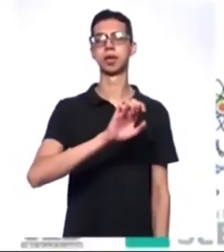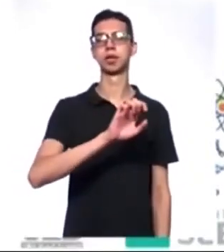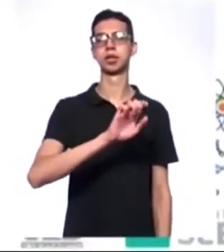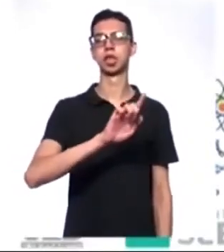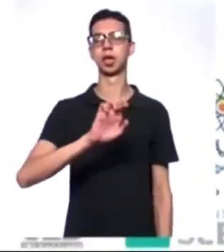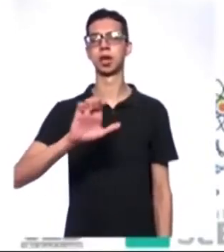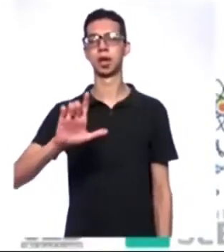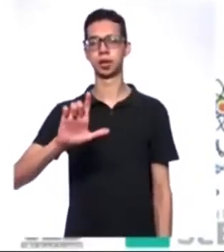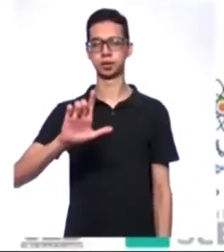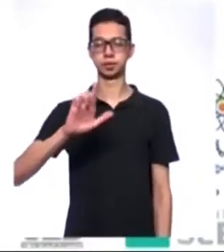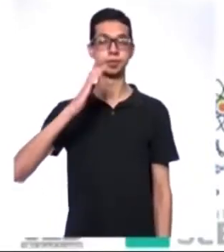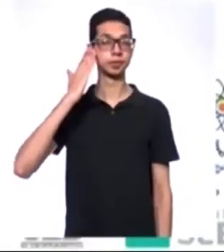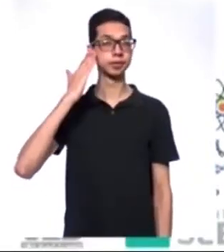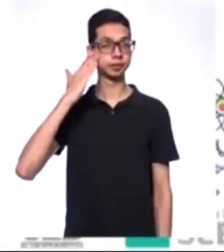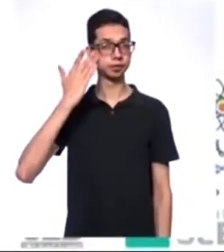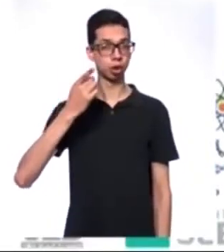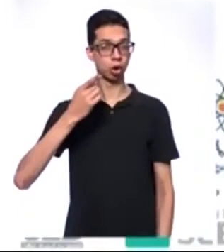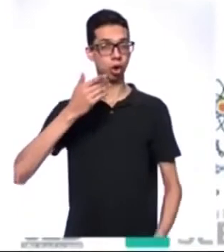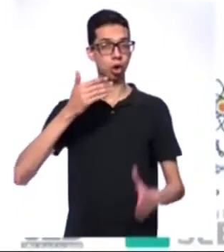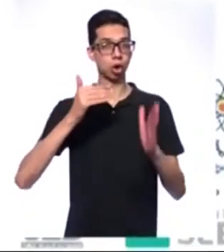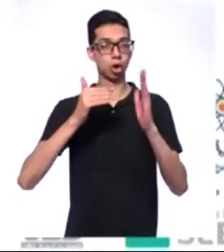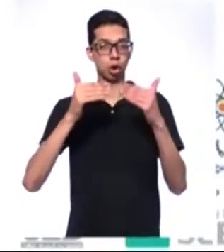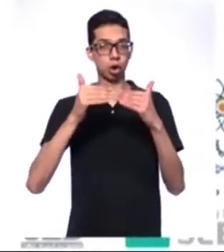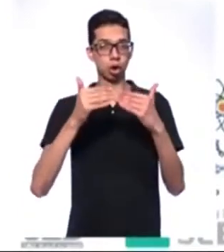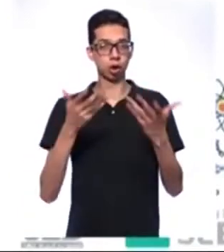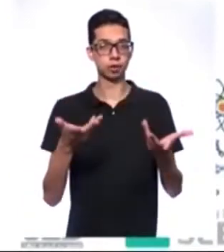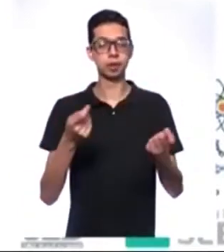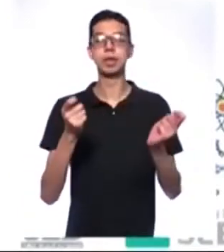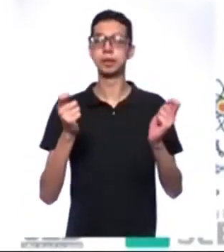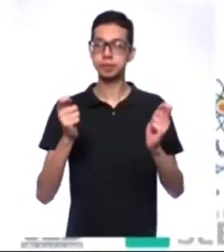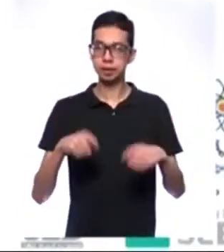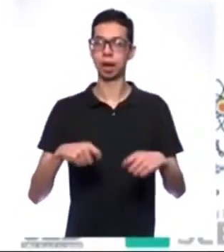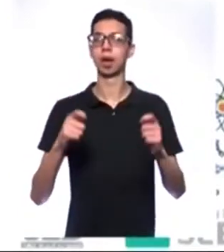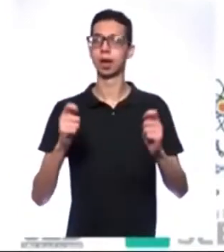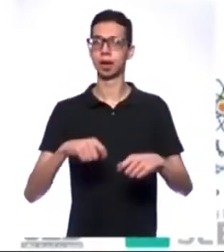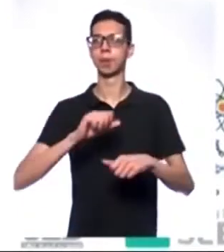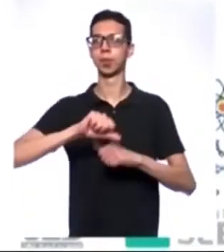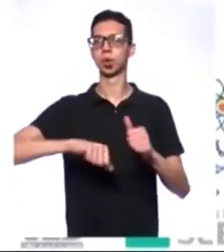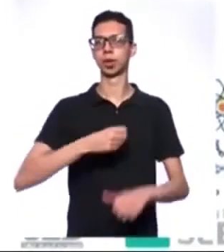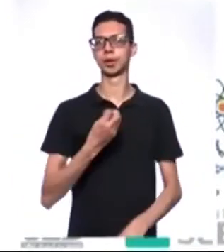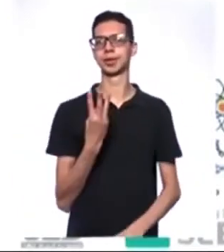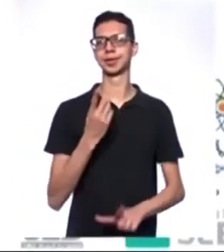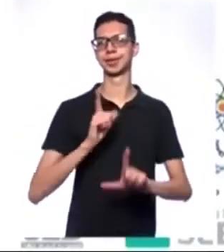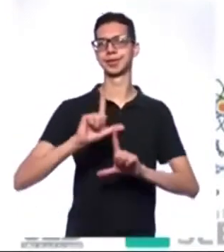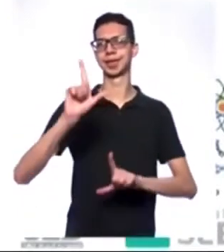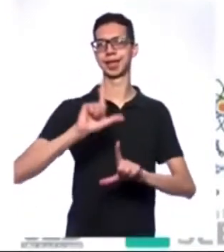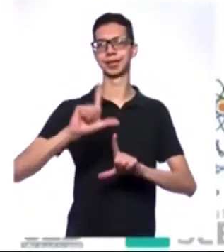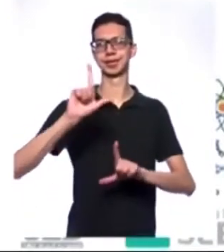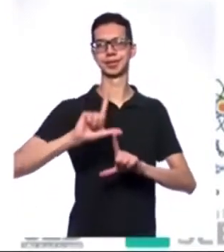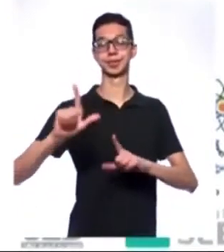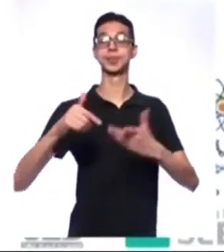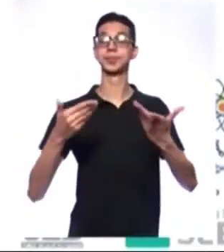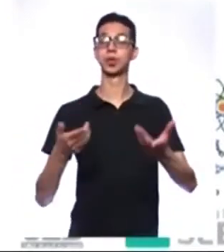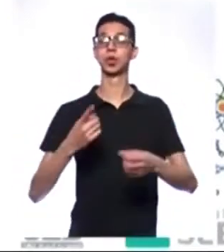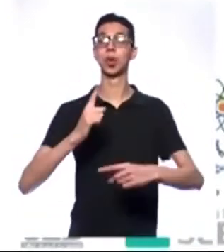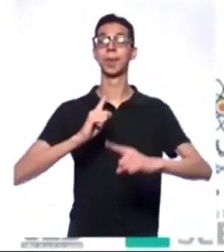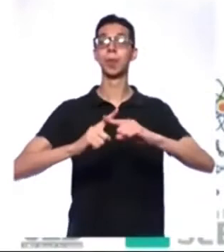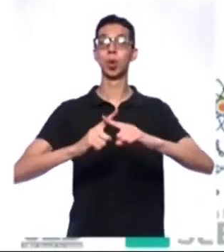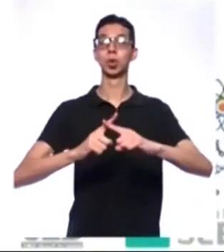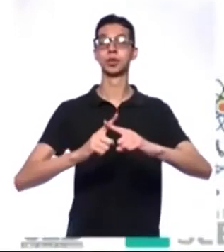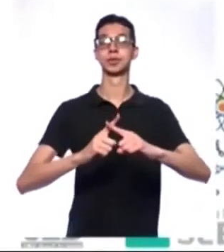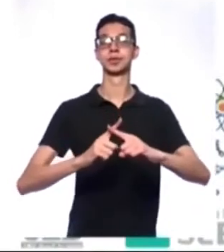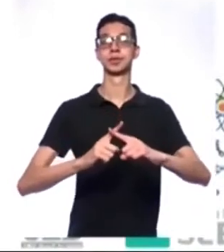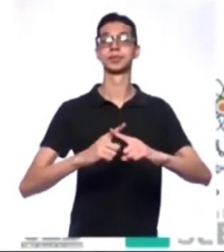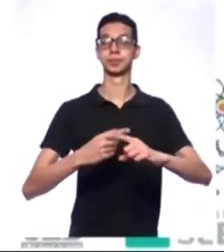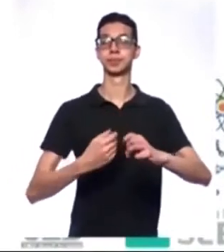lgr51 corda aqui dentro do blocão eu posso fazer a permutação de três letras Então você multiplica isso ainda por